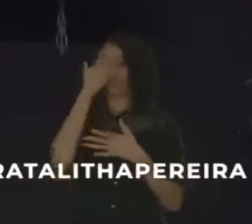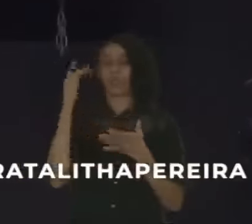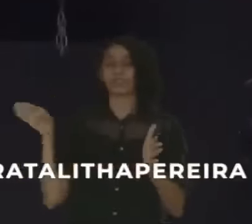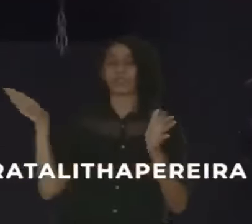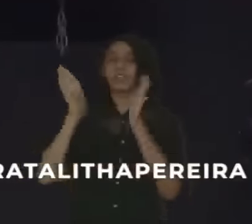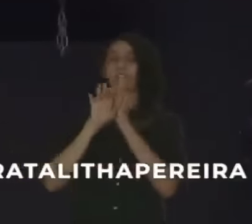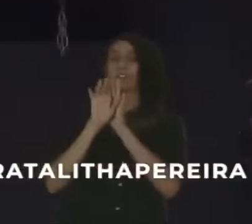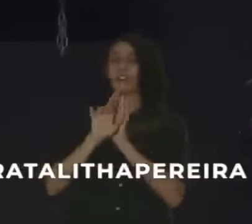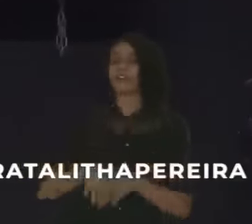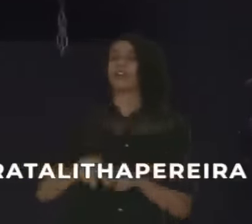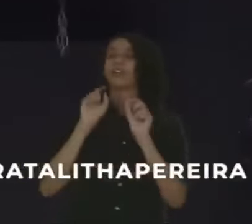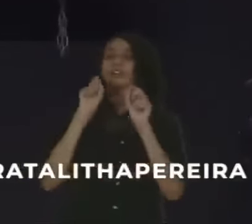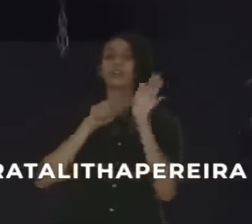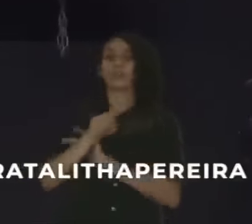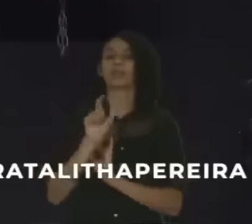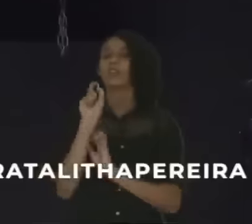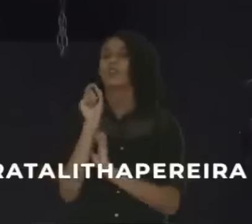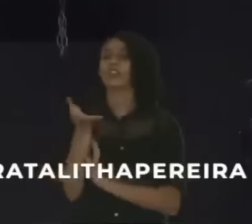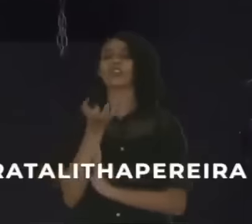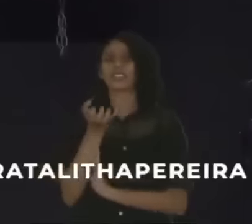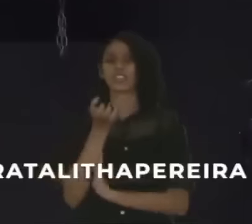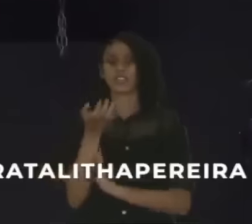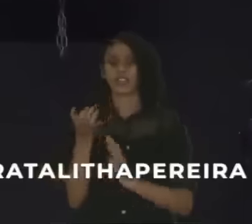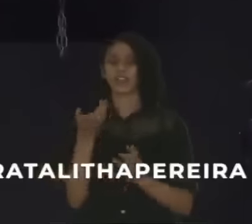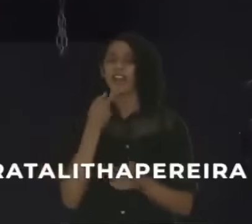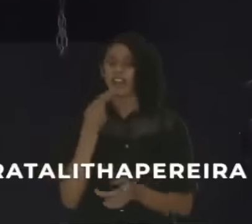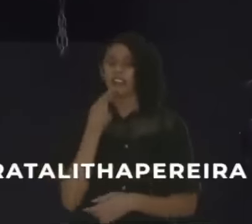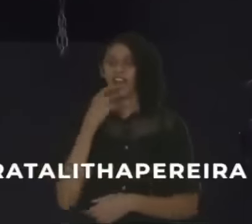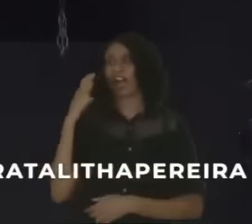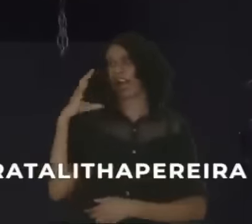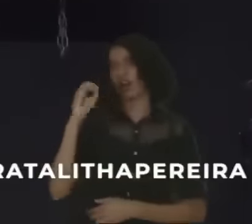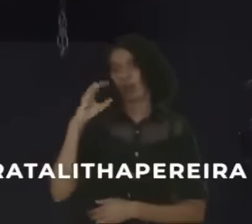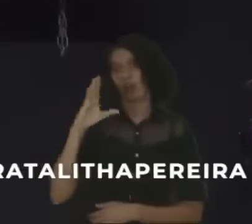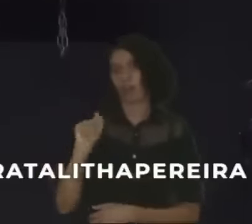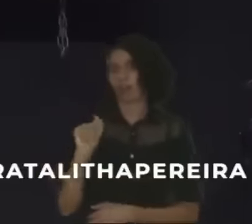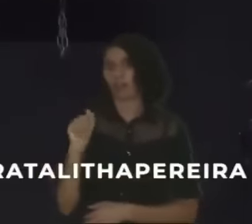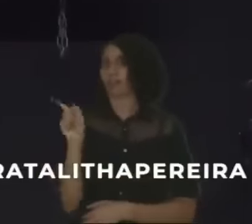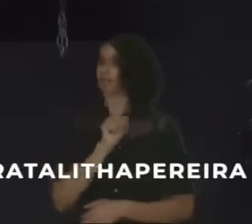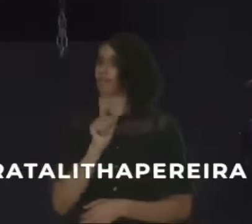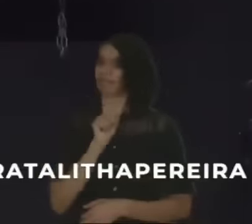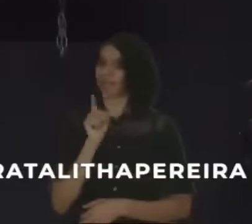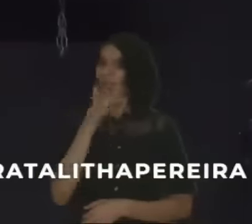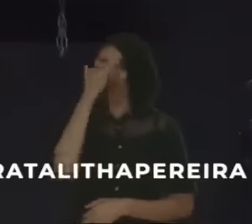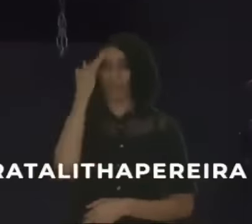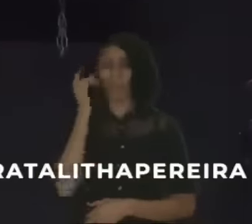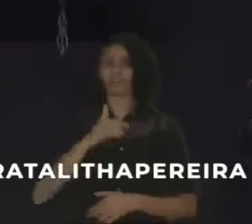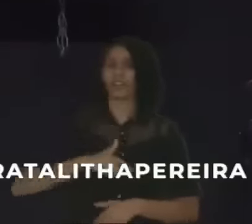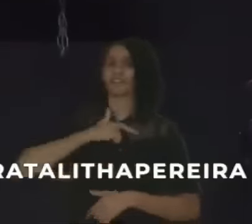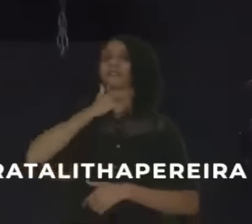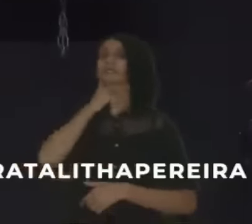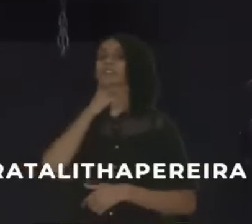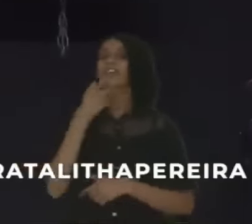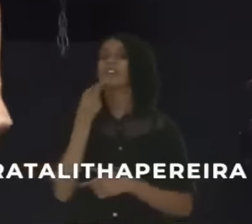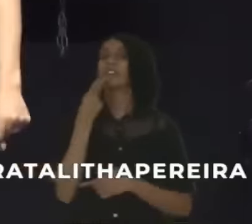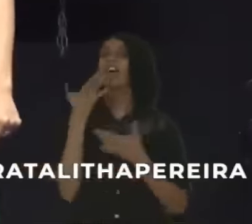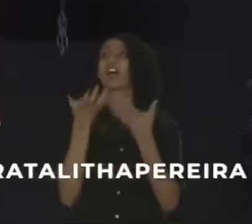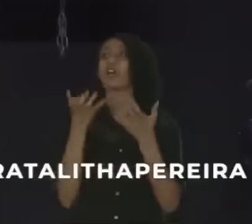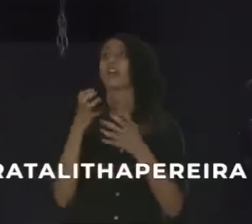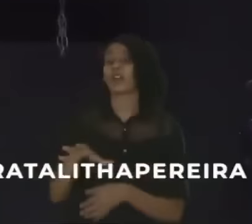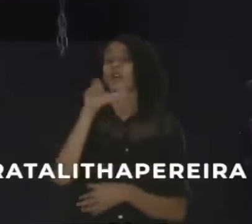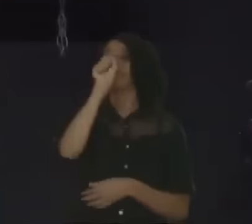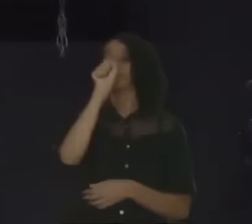espiço você perguntar você quer o quê Ela não vai dizer assim me deu uma Coca com gelo e limão por favor vai vai minha gente ela vai dizer eu quero